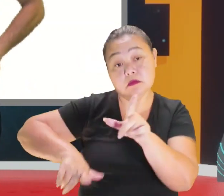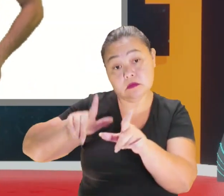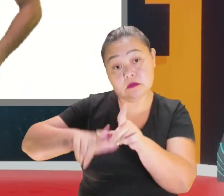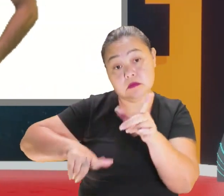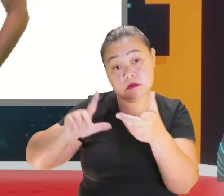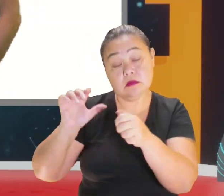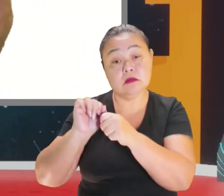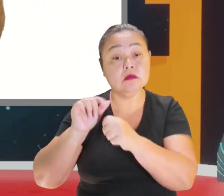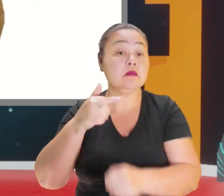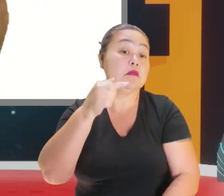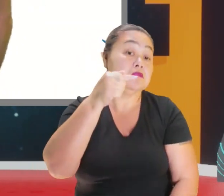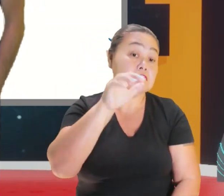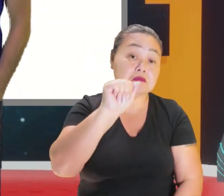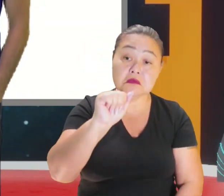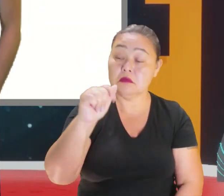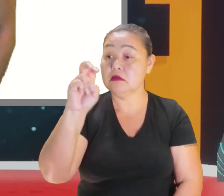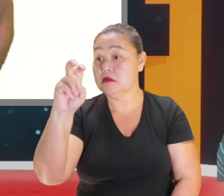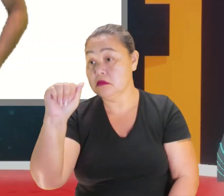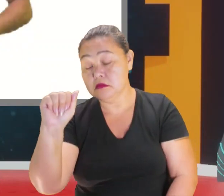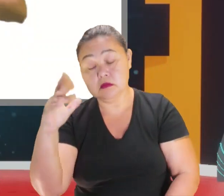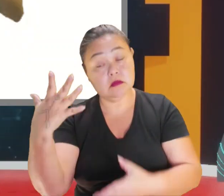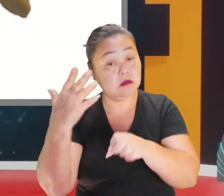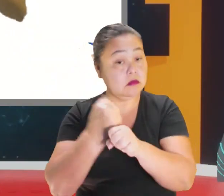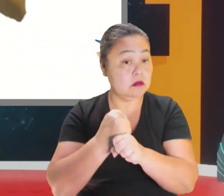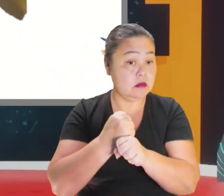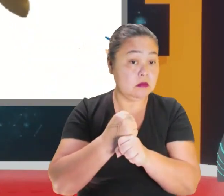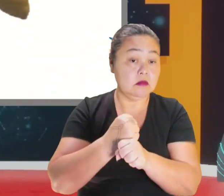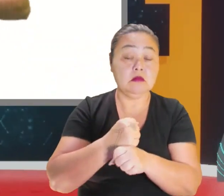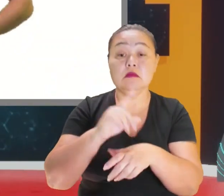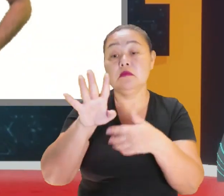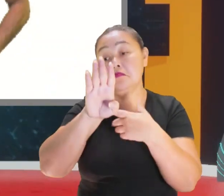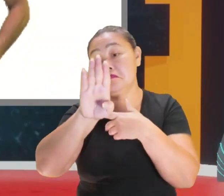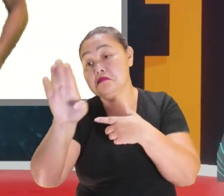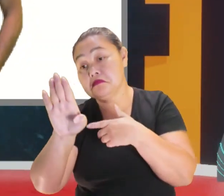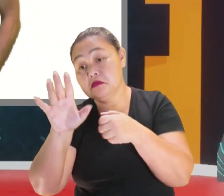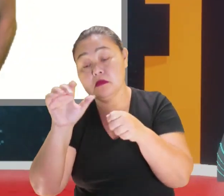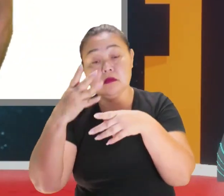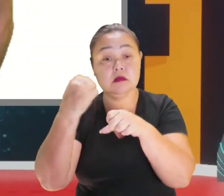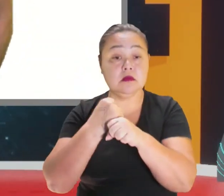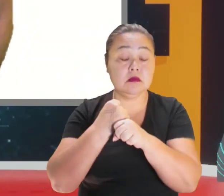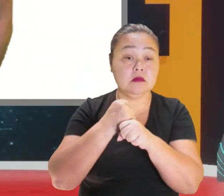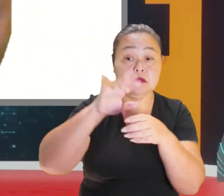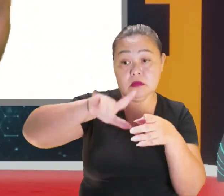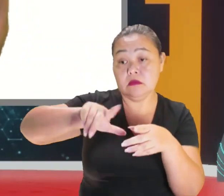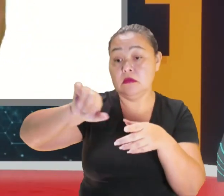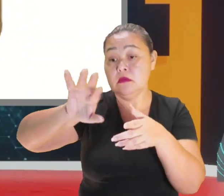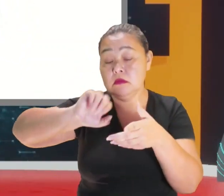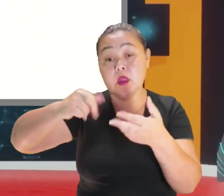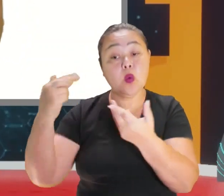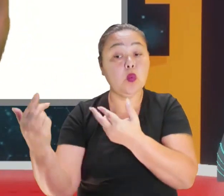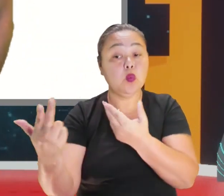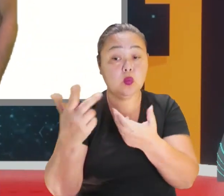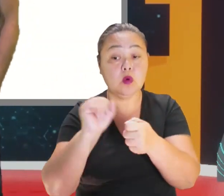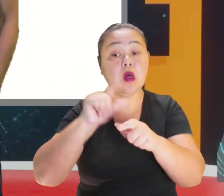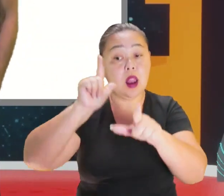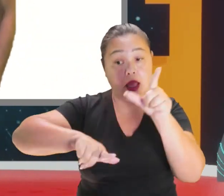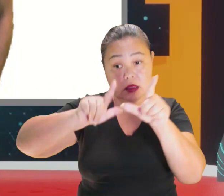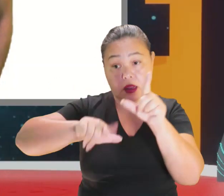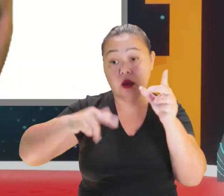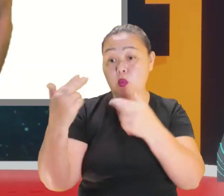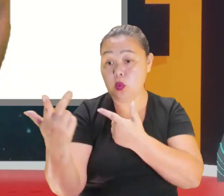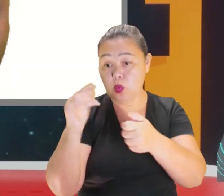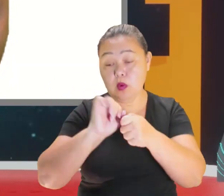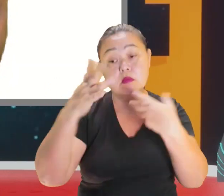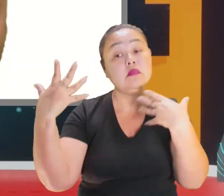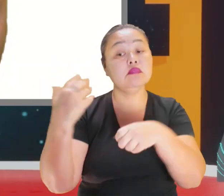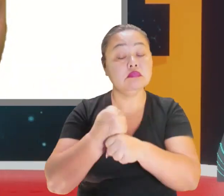somar, né? 7A com 5A. Isso, né? A gente só pode se somar for igual. 6B com... Só igual. Se a parte literal for igual, a gente pode somar, tá